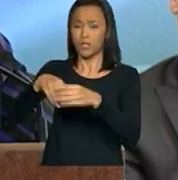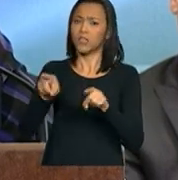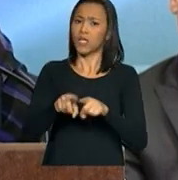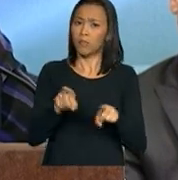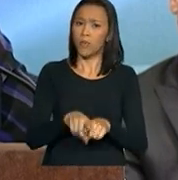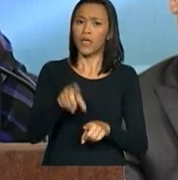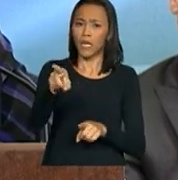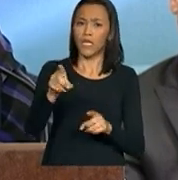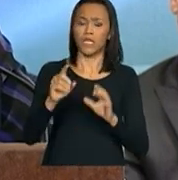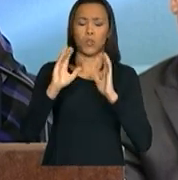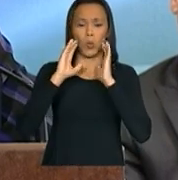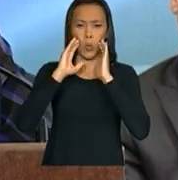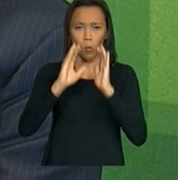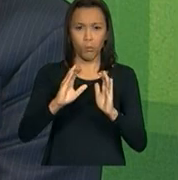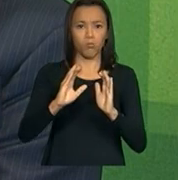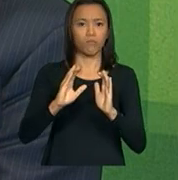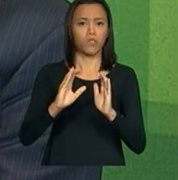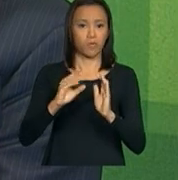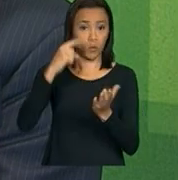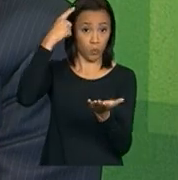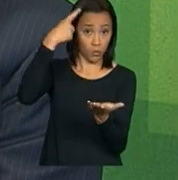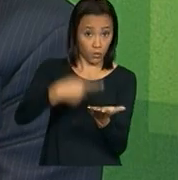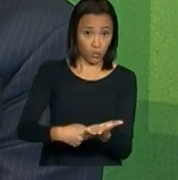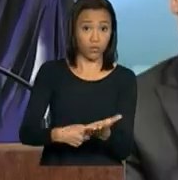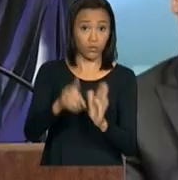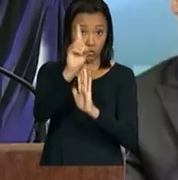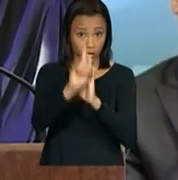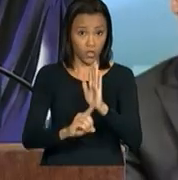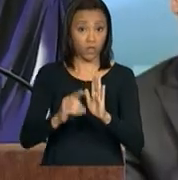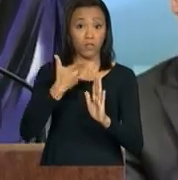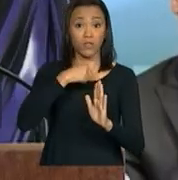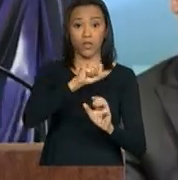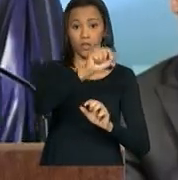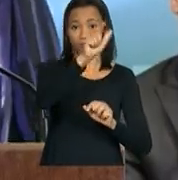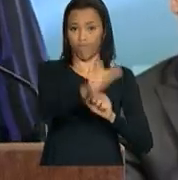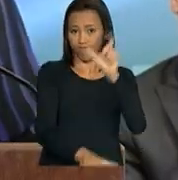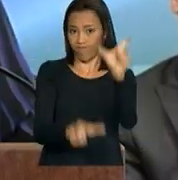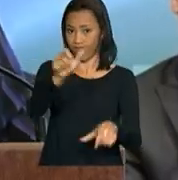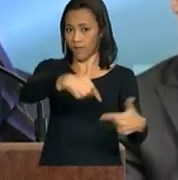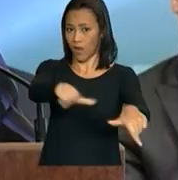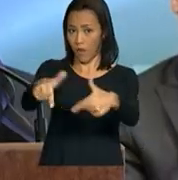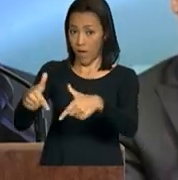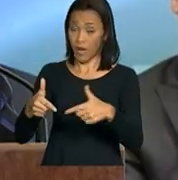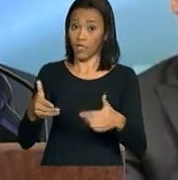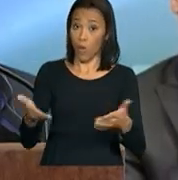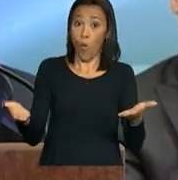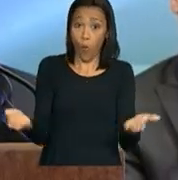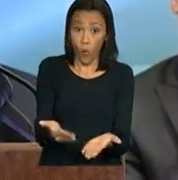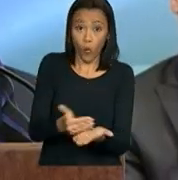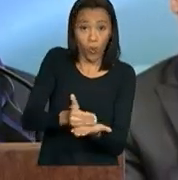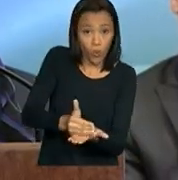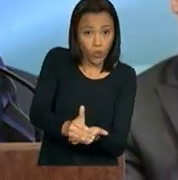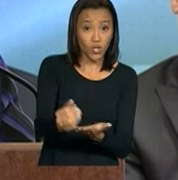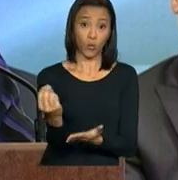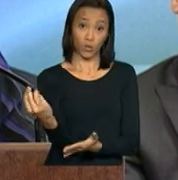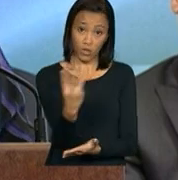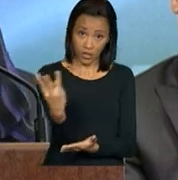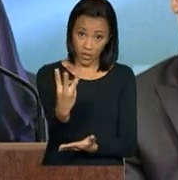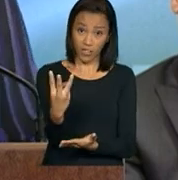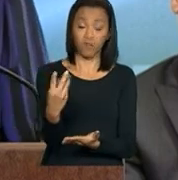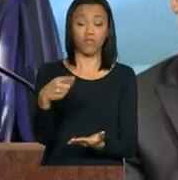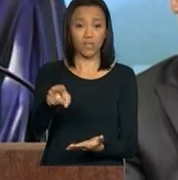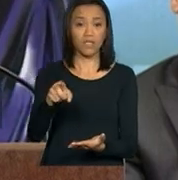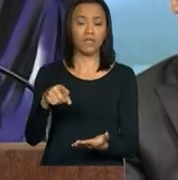direitos dos trabalhadores a partir de hoje todos vocês se tornam responsáveis por de relevância